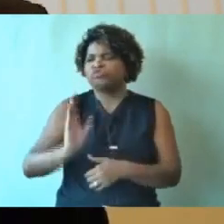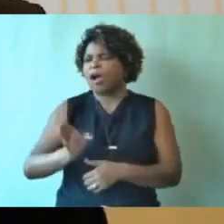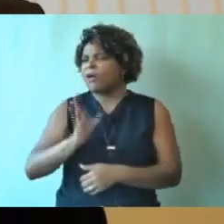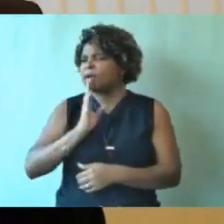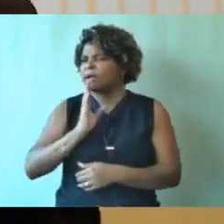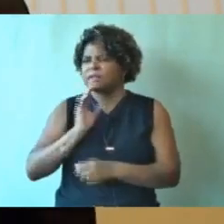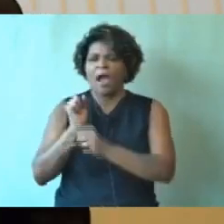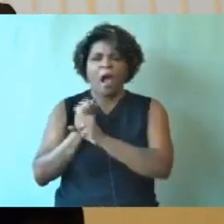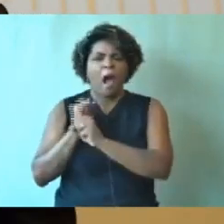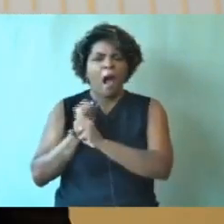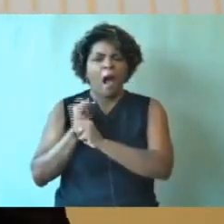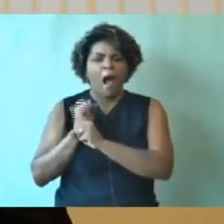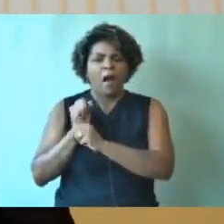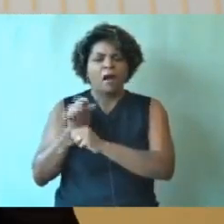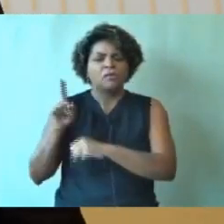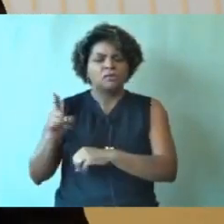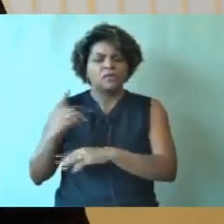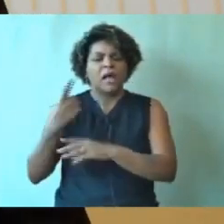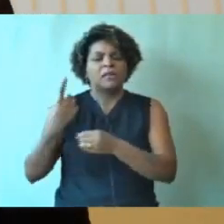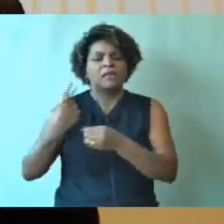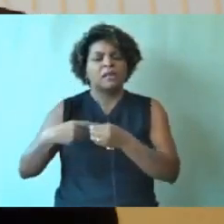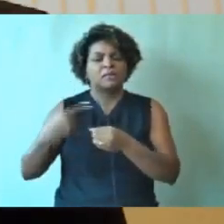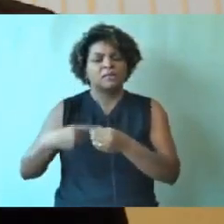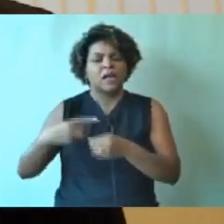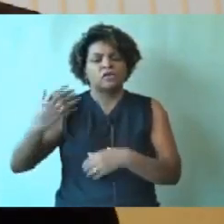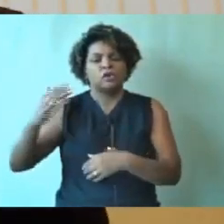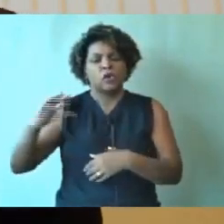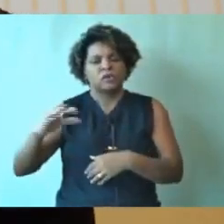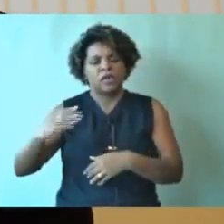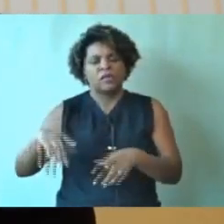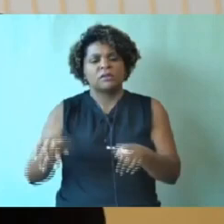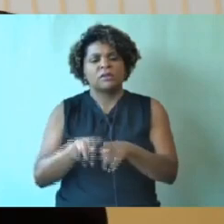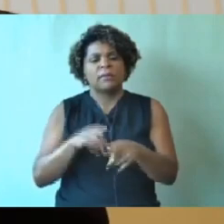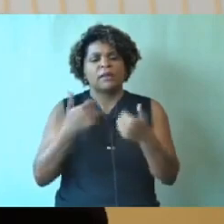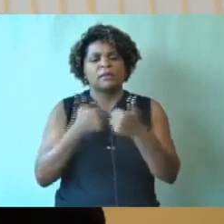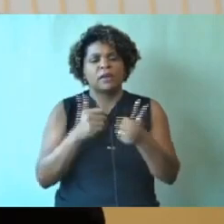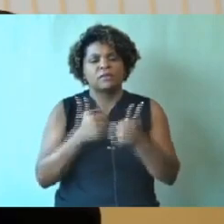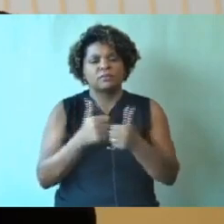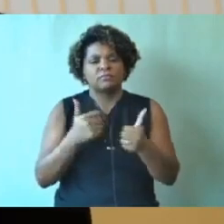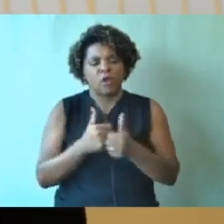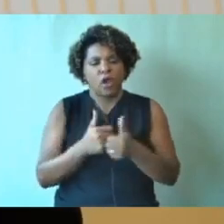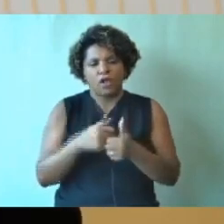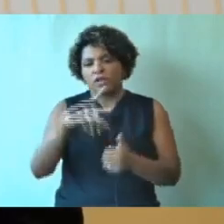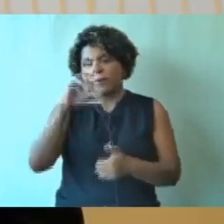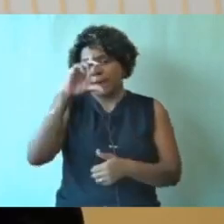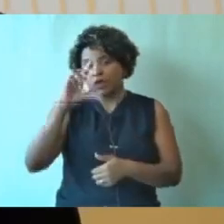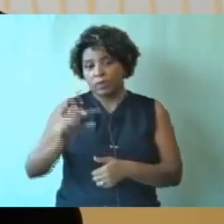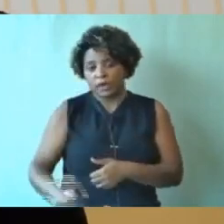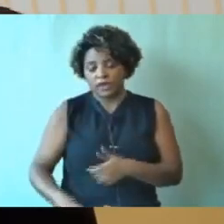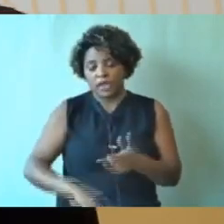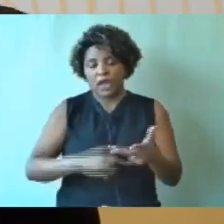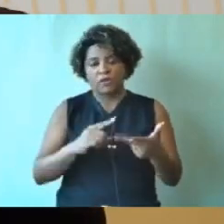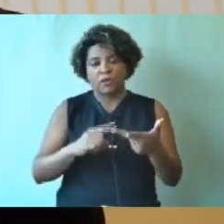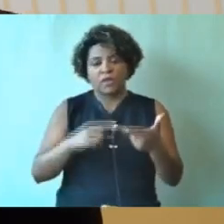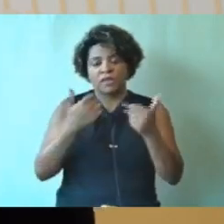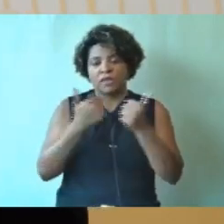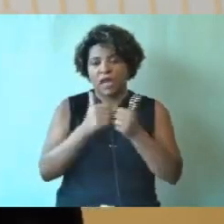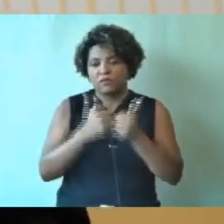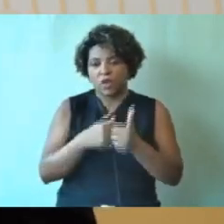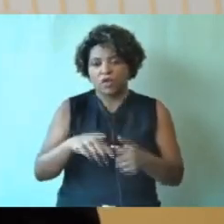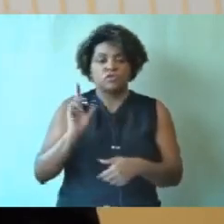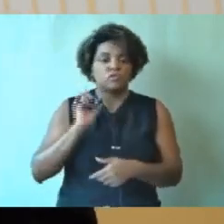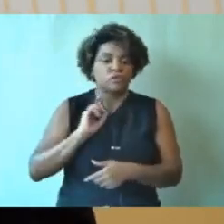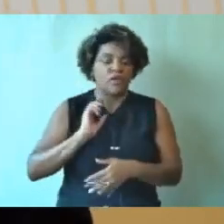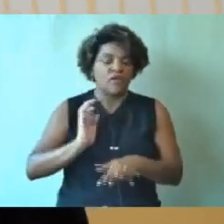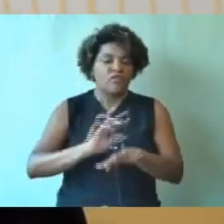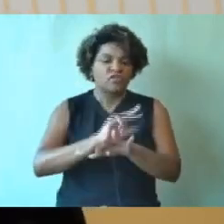do transporte metropolitano, do transporte intermunicipal do estado de Minas Gerais, ele como diretor, de diversas reuniões de